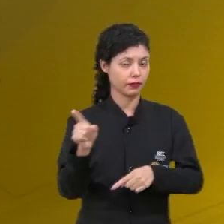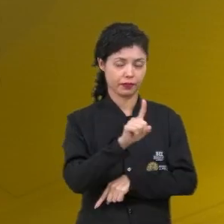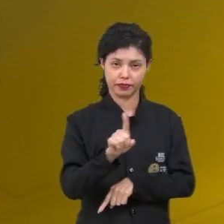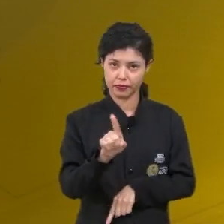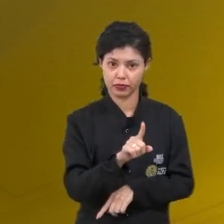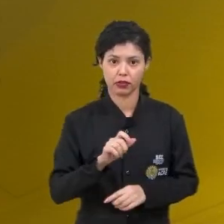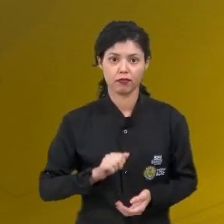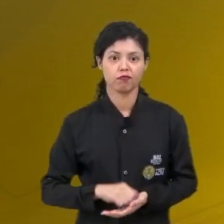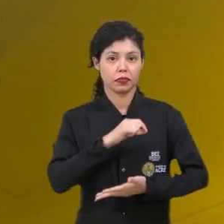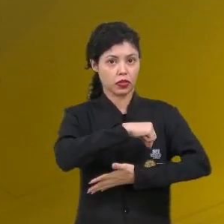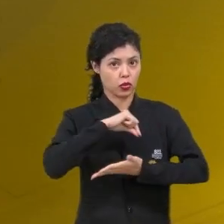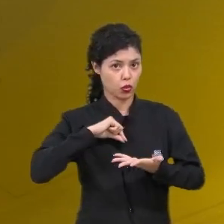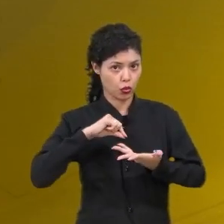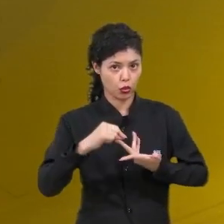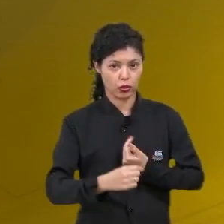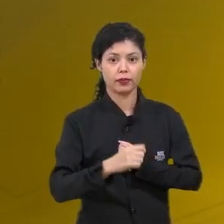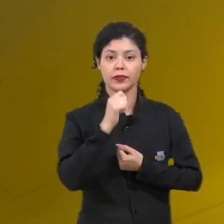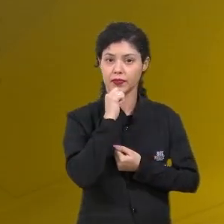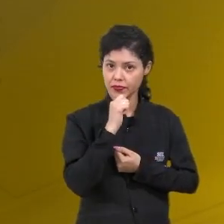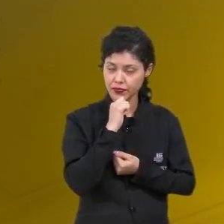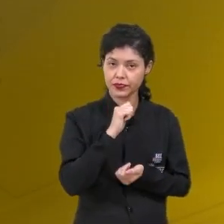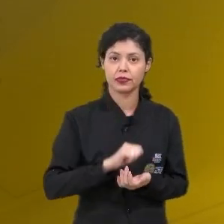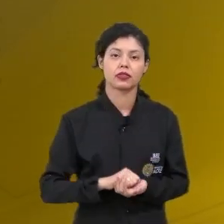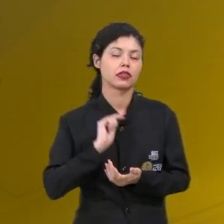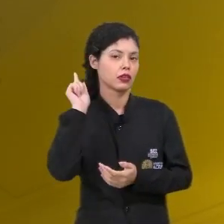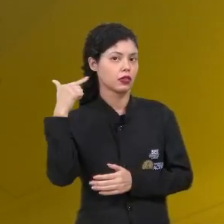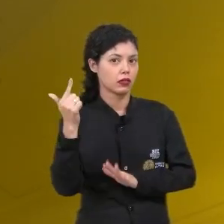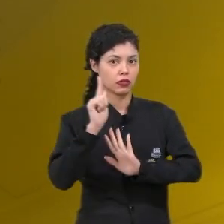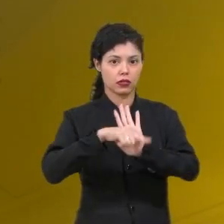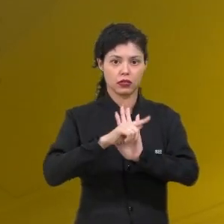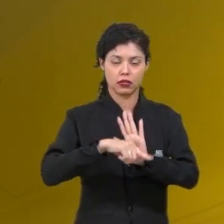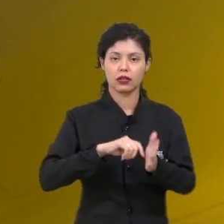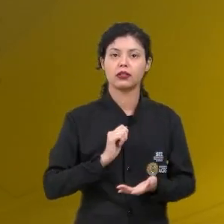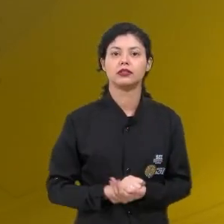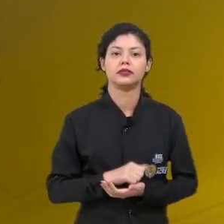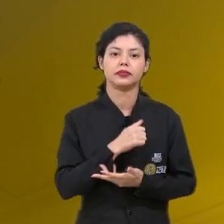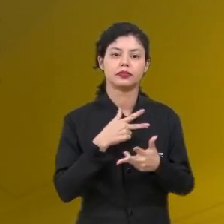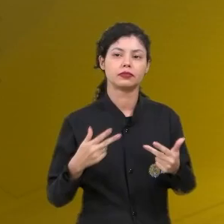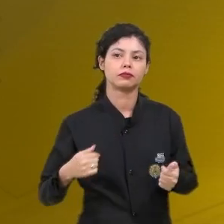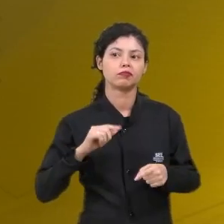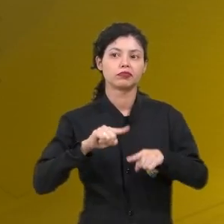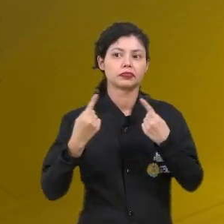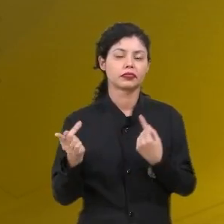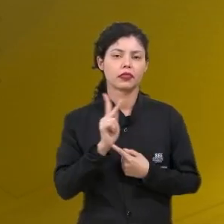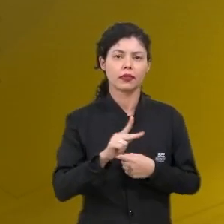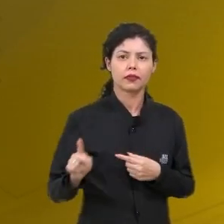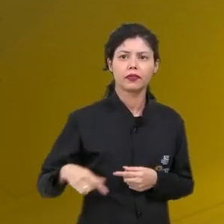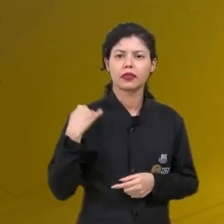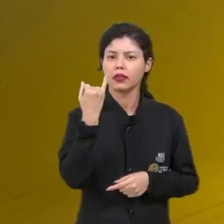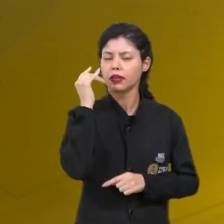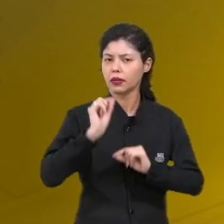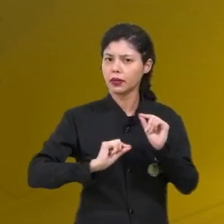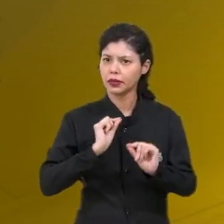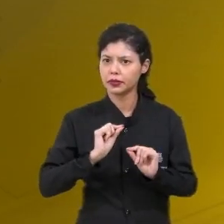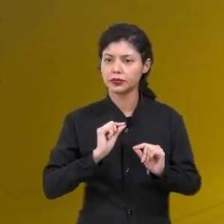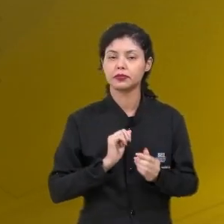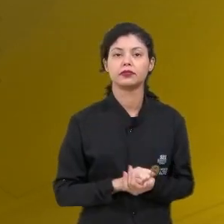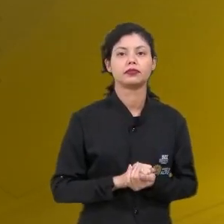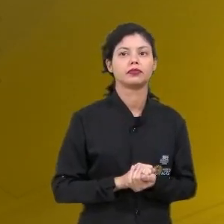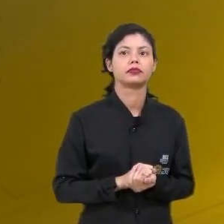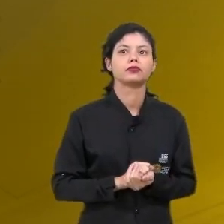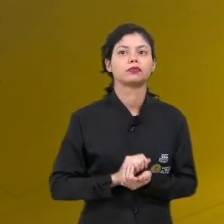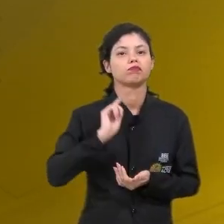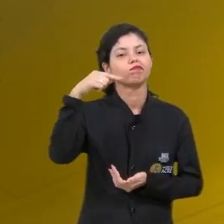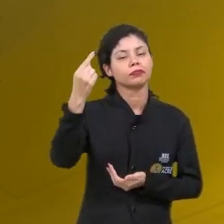é. Tipos é uma coisa, gêneros é outra coisa, tá bom? Professor, para que isso é importante? Lá